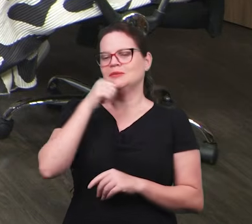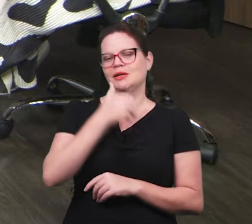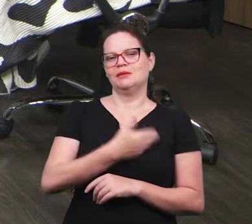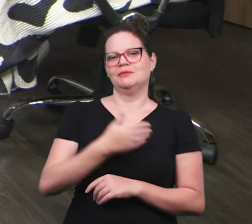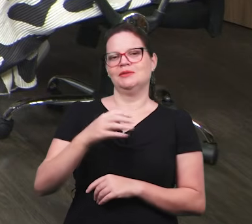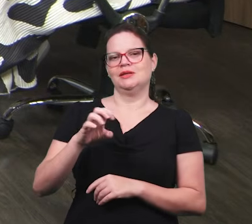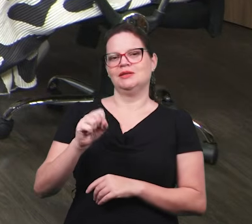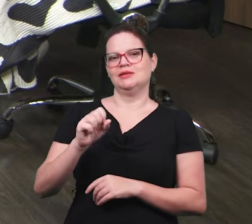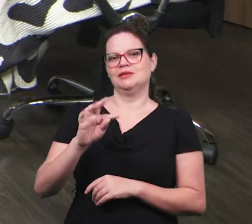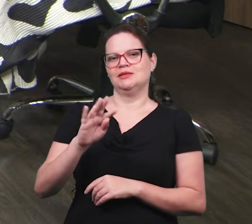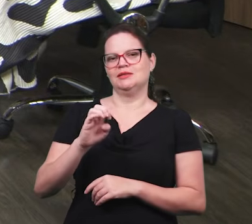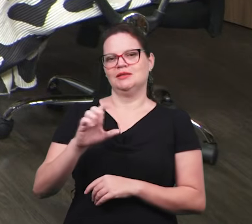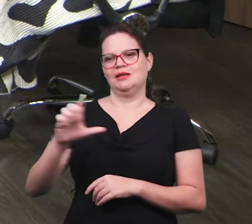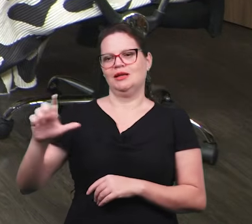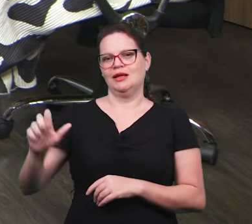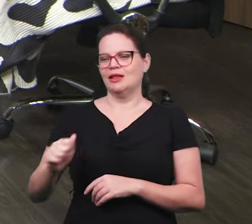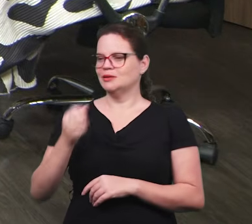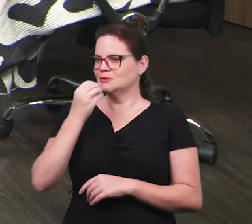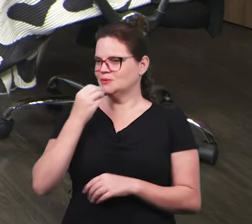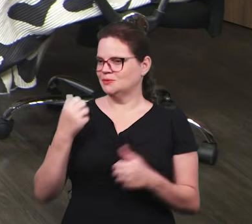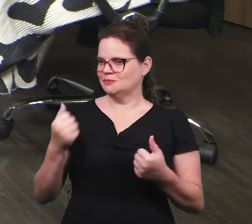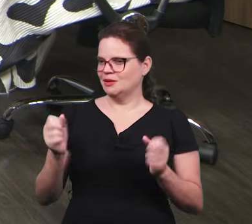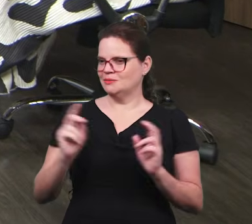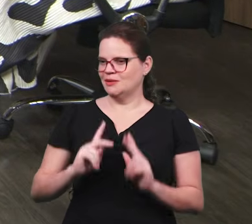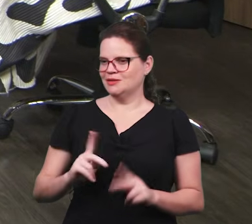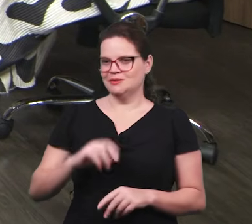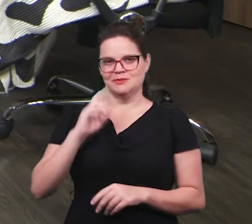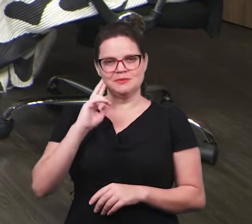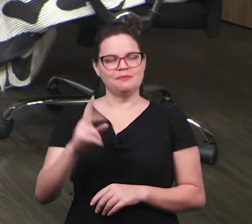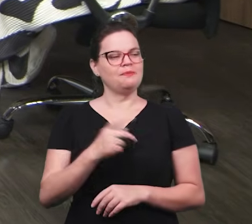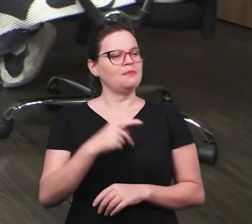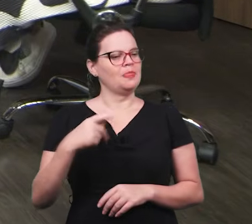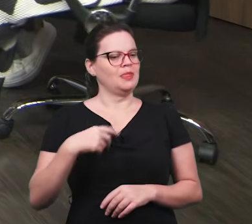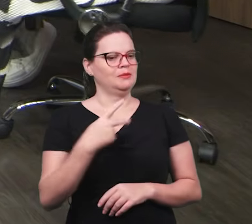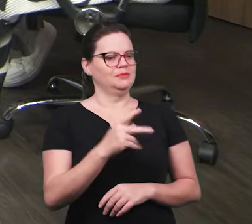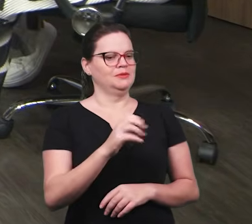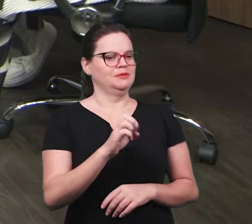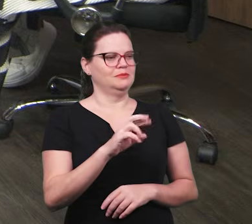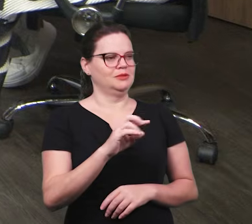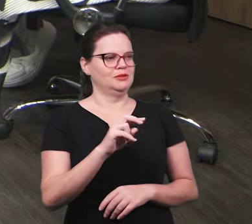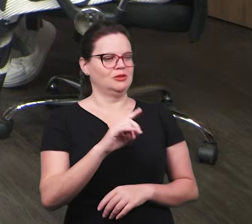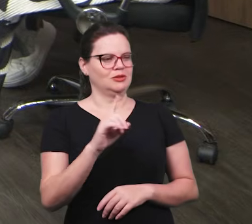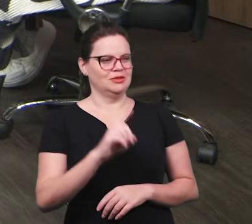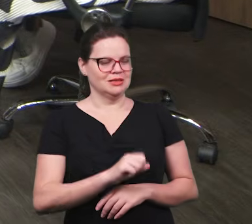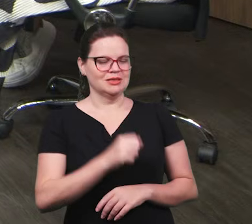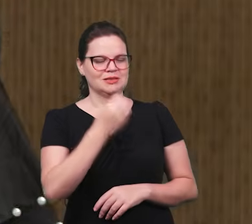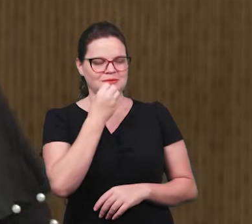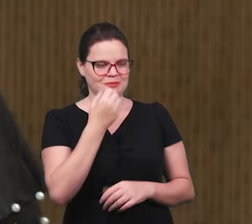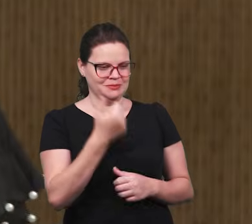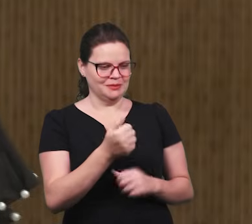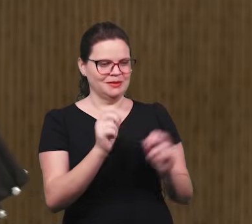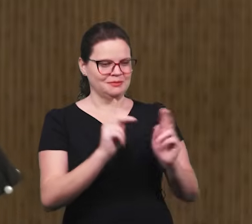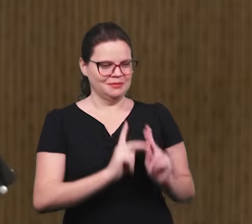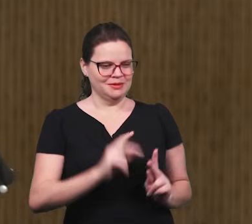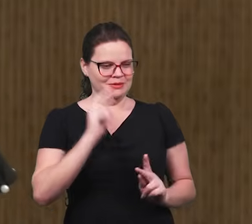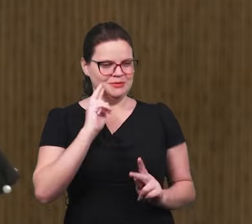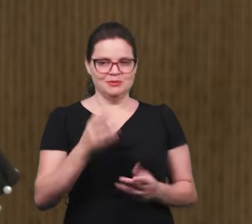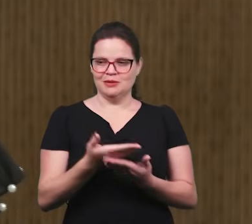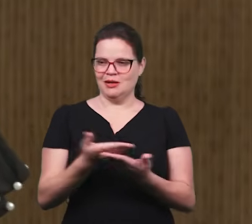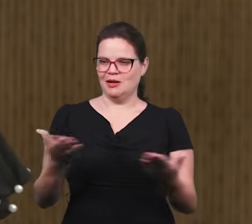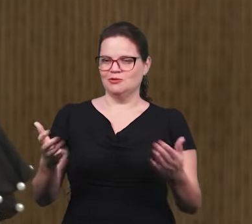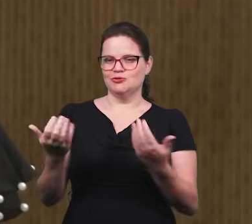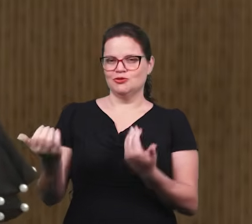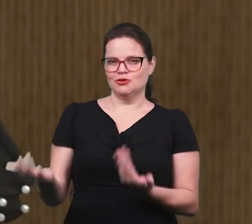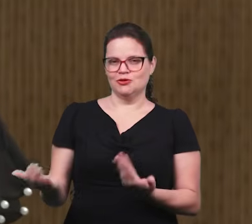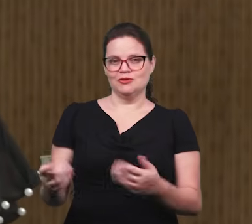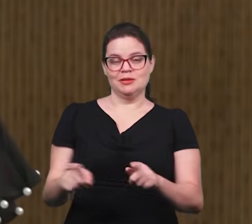paz do Senhor, Estela, tudo bem? Paz do Senhor, pastor Pedrosa, paz do Senhor, jovens que estão aqui no estúdio e paz do Senhor a todos aqueles